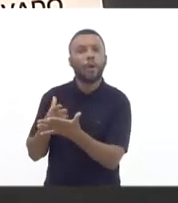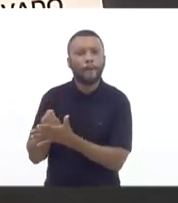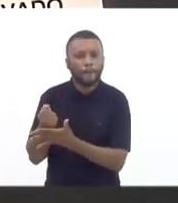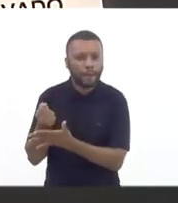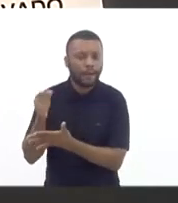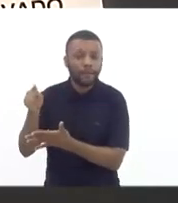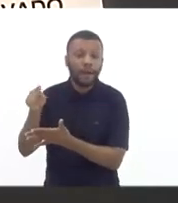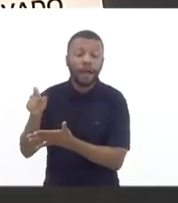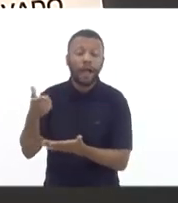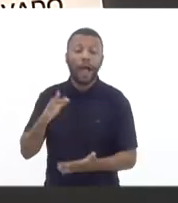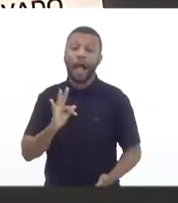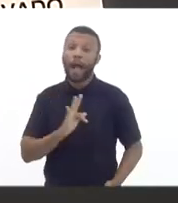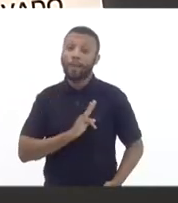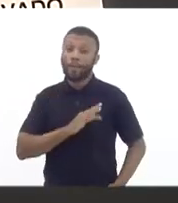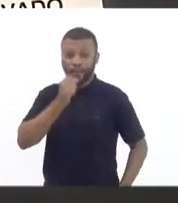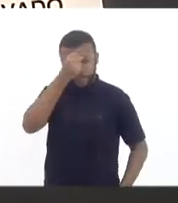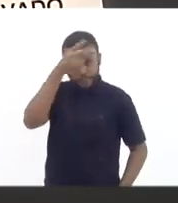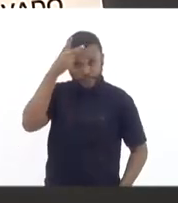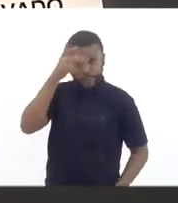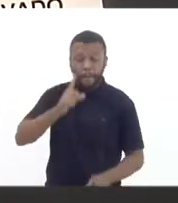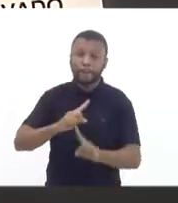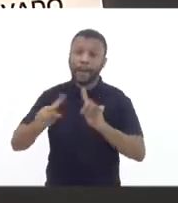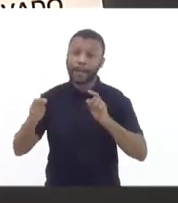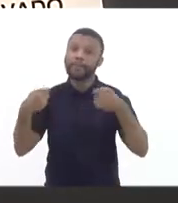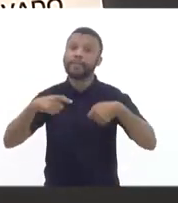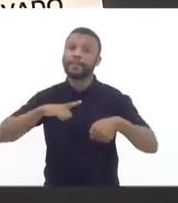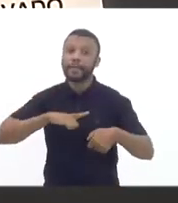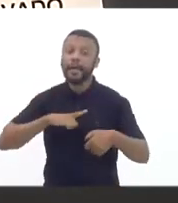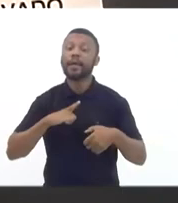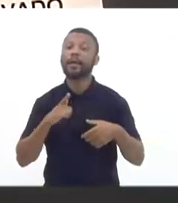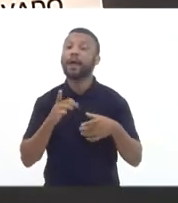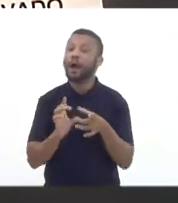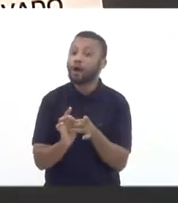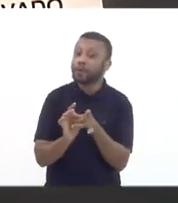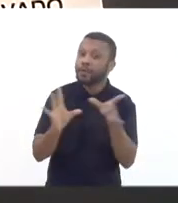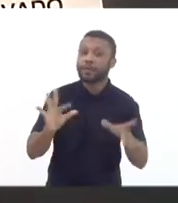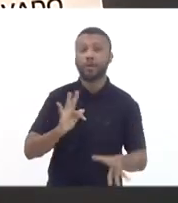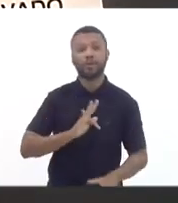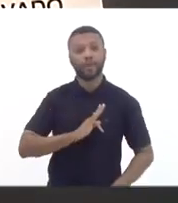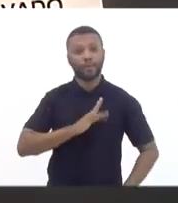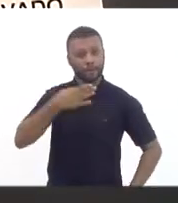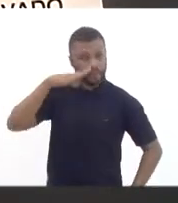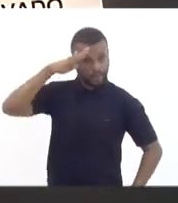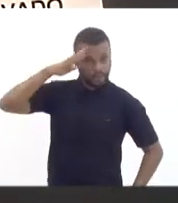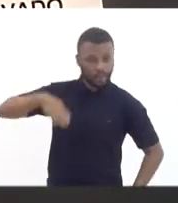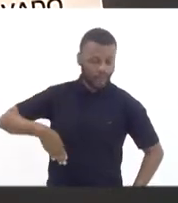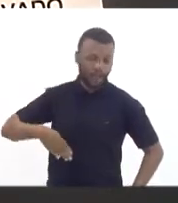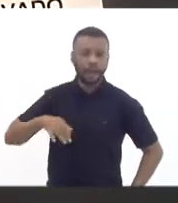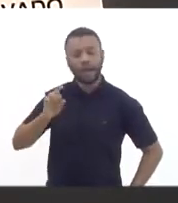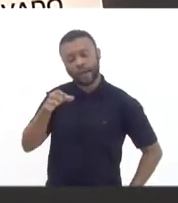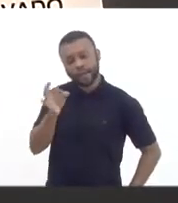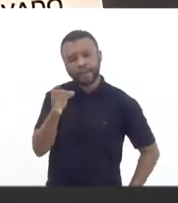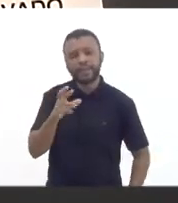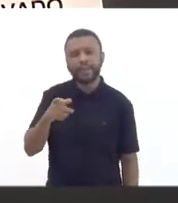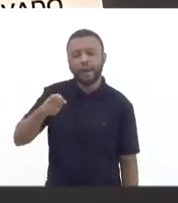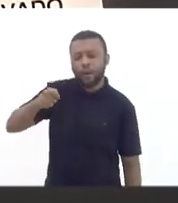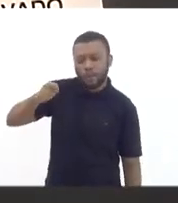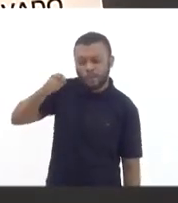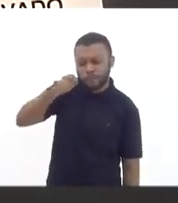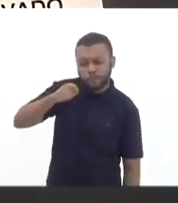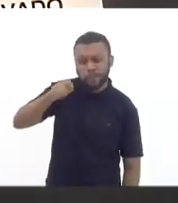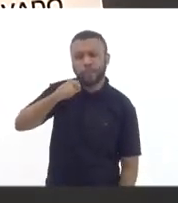o microchip. Só que tem que ter aonde... instrumento básico da Polícia Militar. Sim. O leitor. É um leitorzinho. Poxa, na época, antes